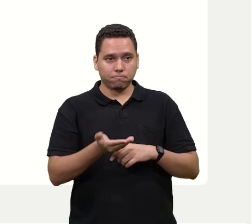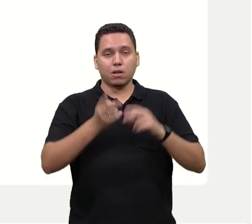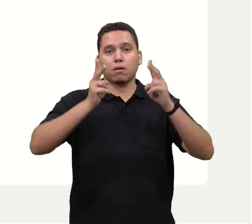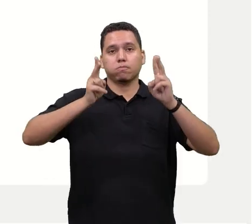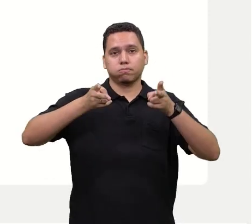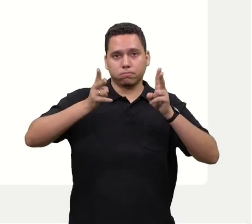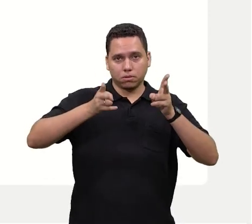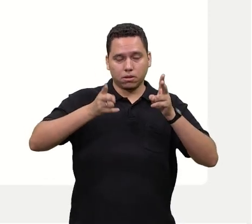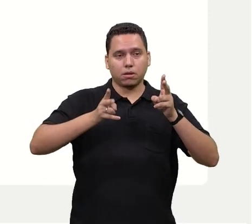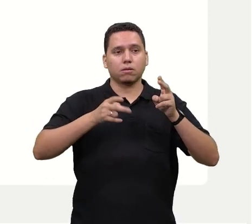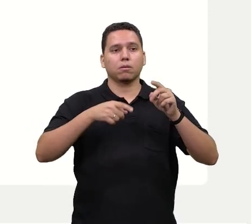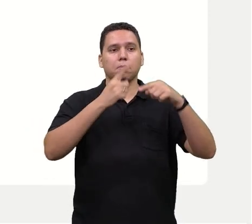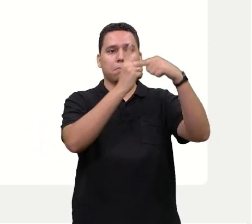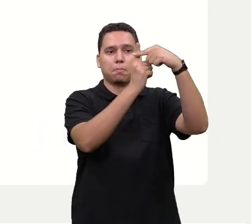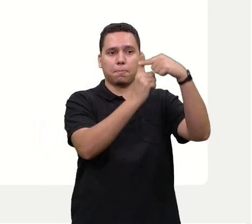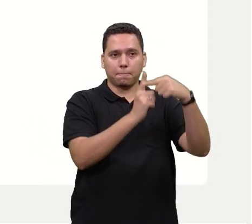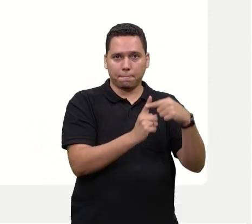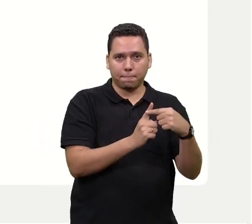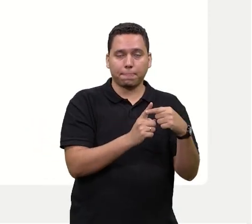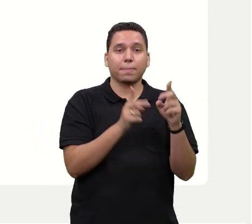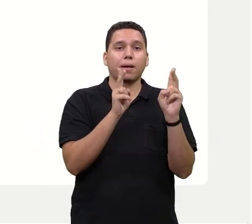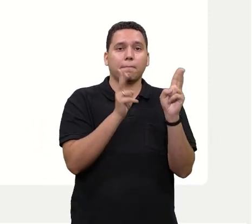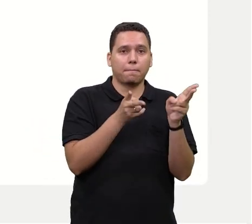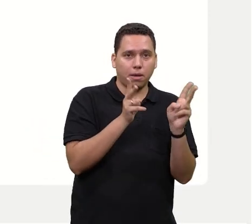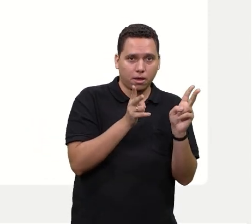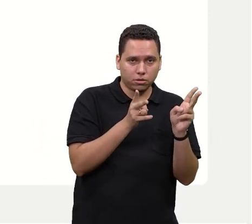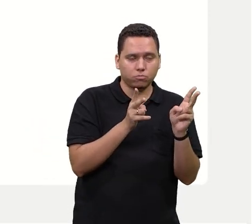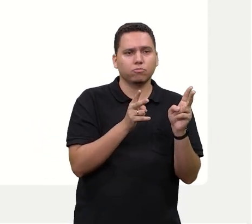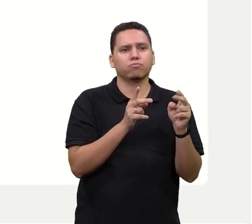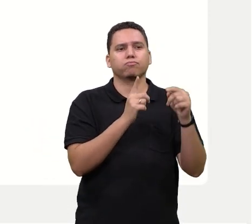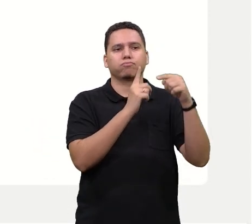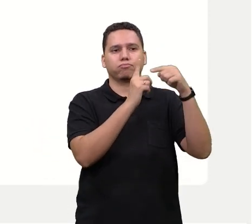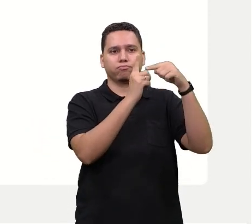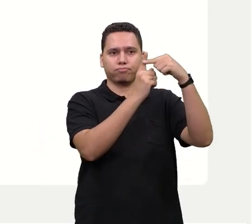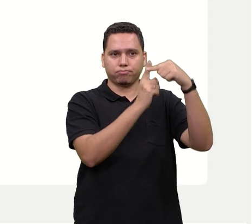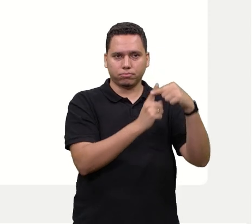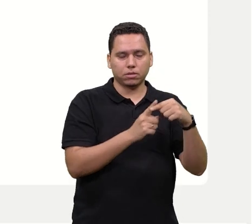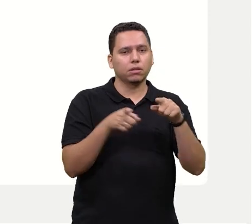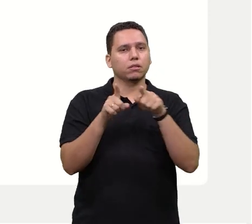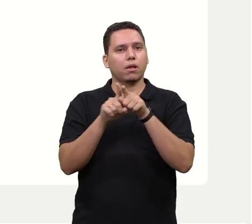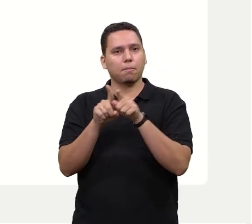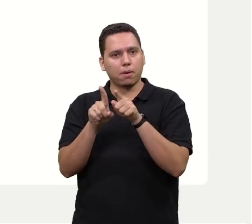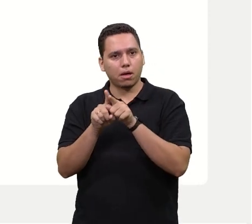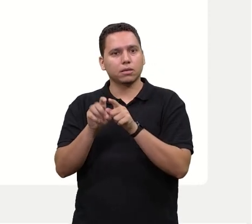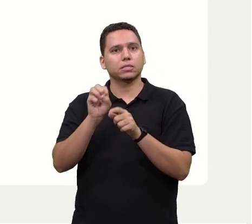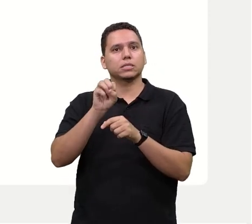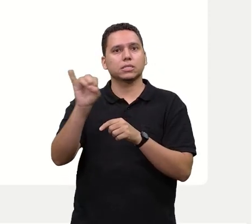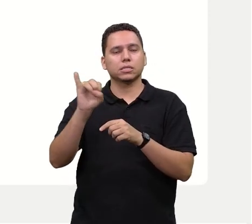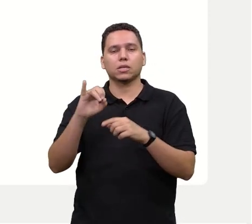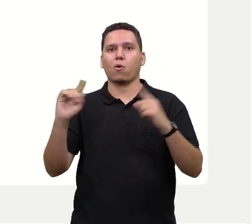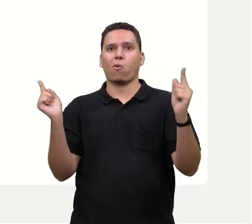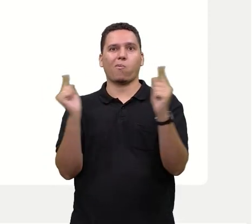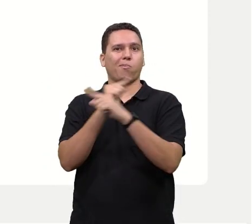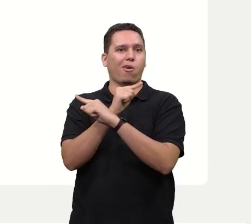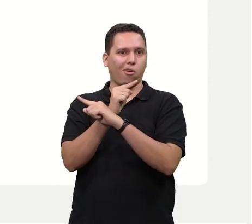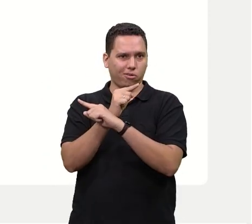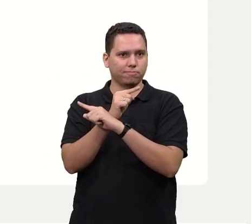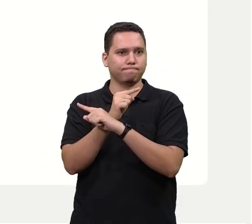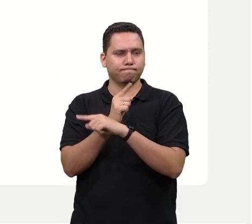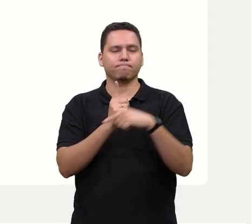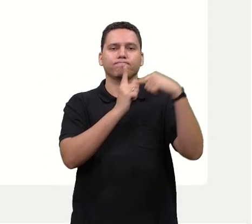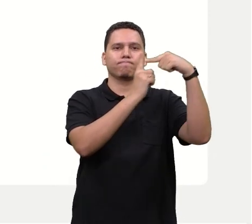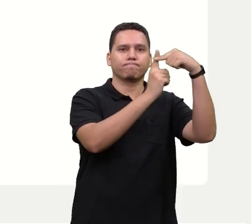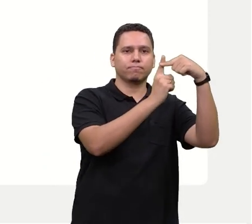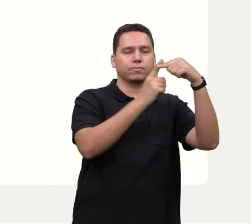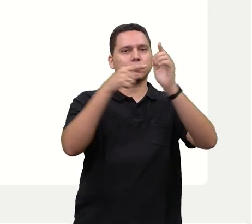repelem, sinais opostos se atraem. Não esqueça isso. Positivo, positivo, repulsão. Negativo, negativo, repulsão. Positivo com negativo. Aí você vai ter